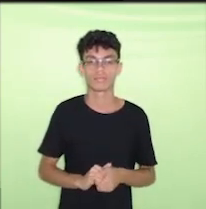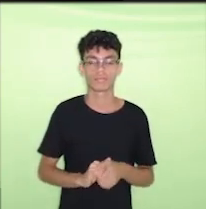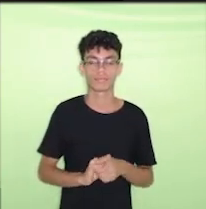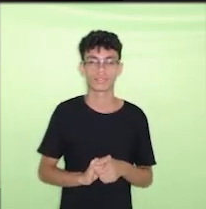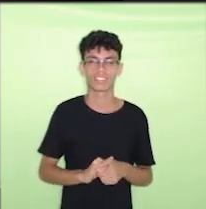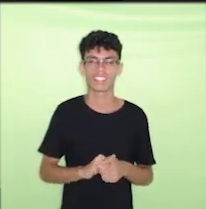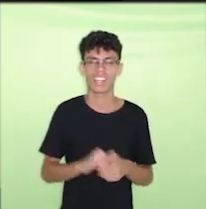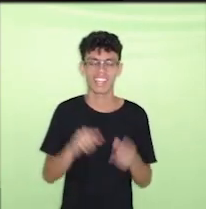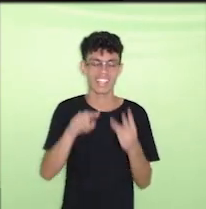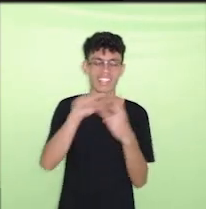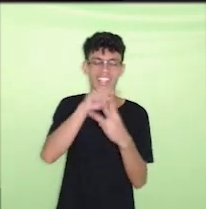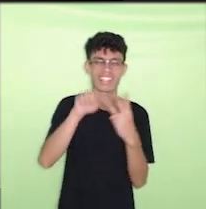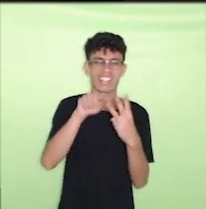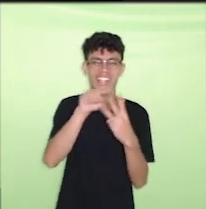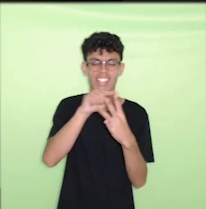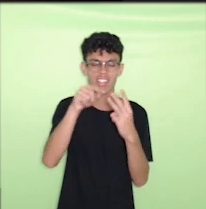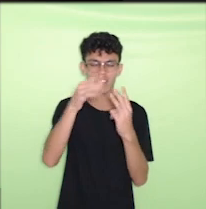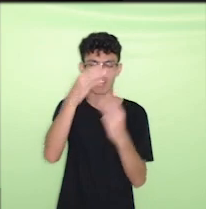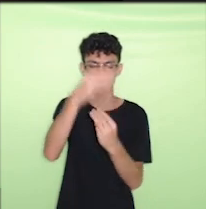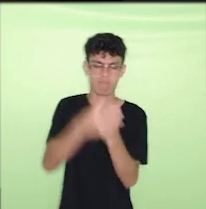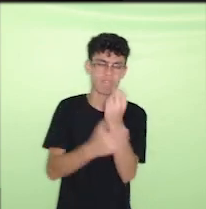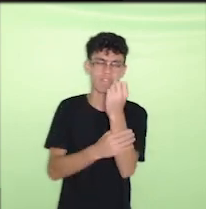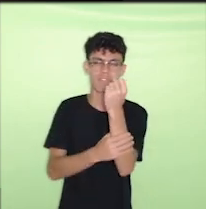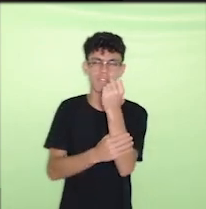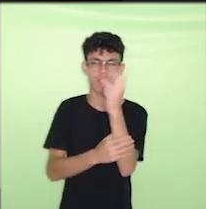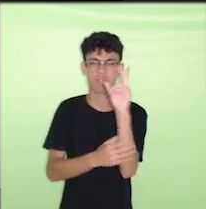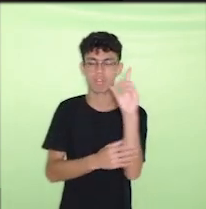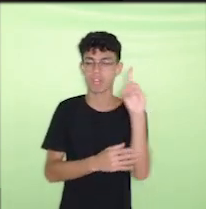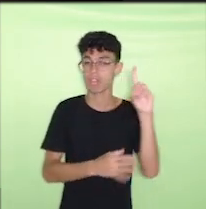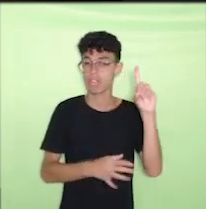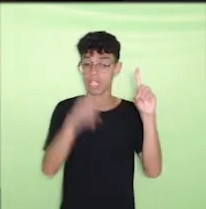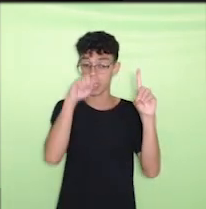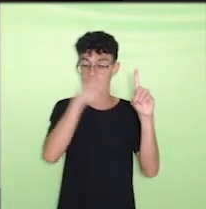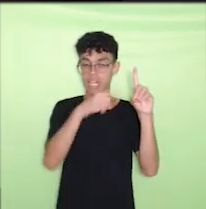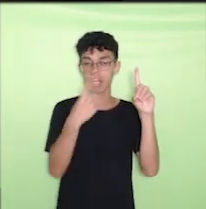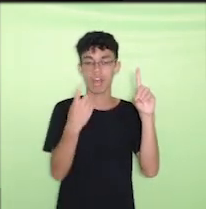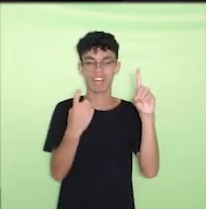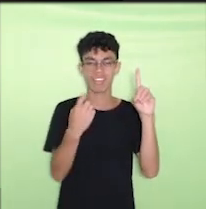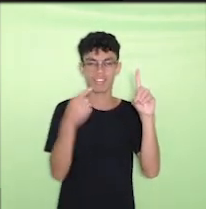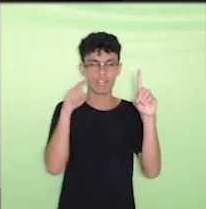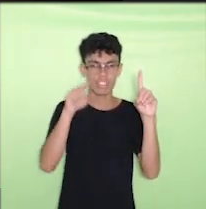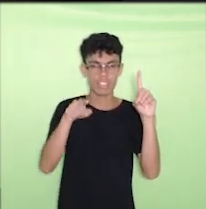Essa trindade, Deus é um. E você já viu um ser três?